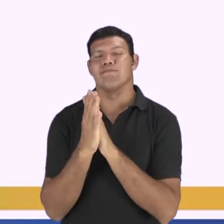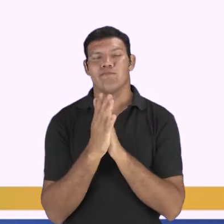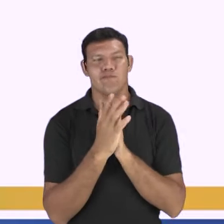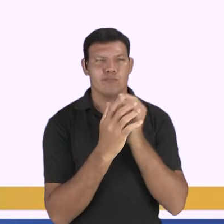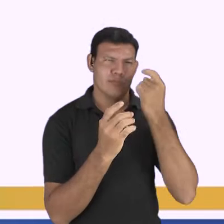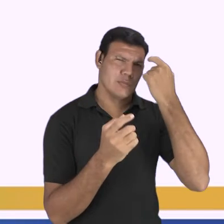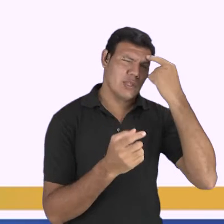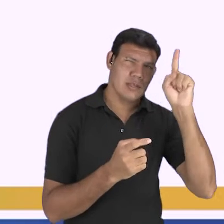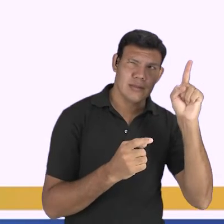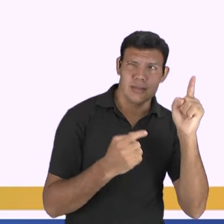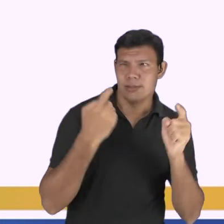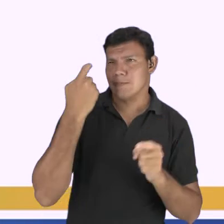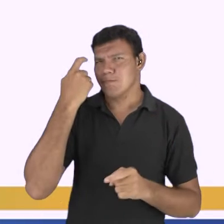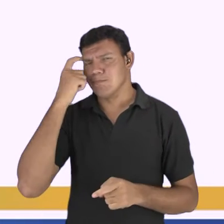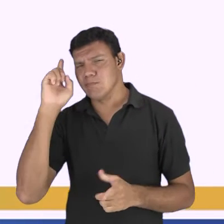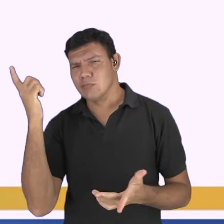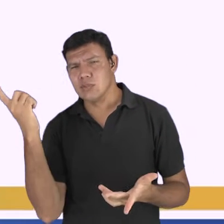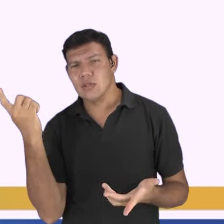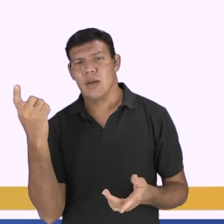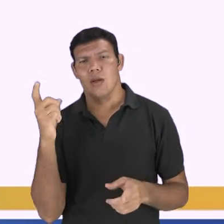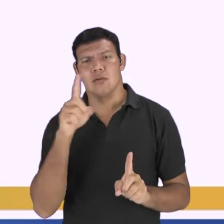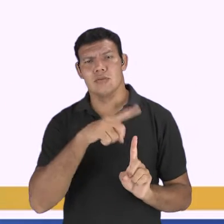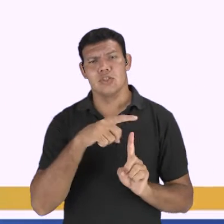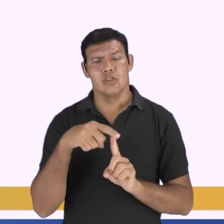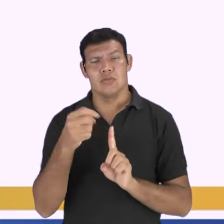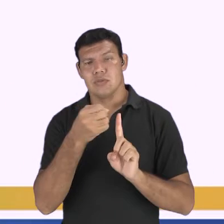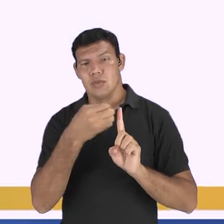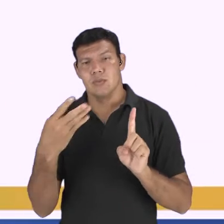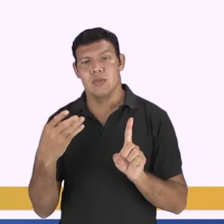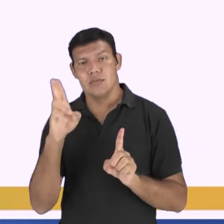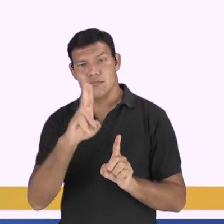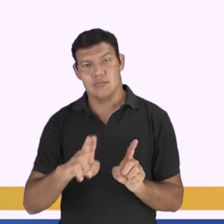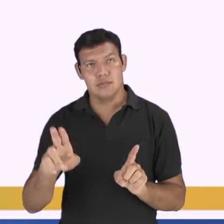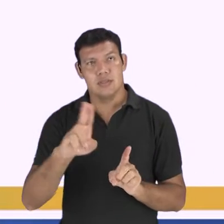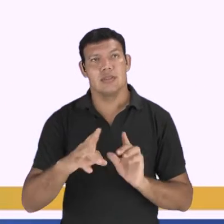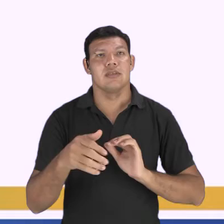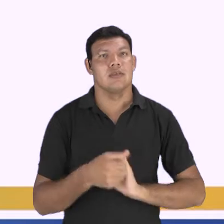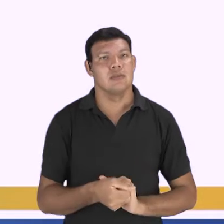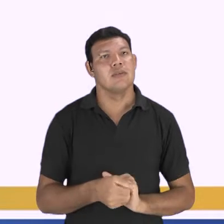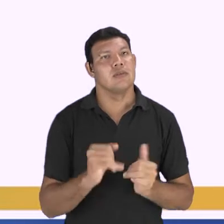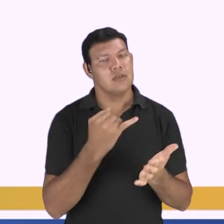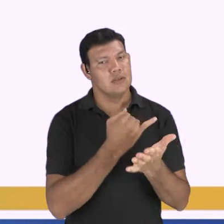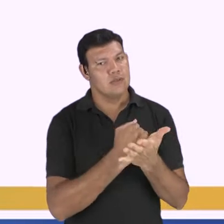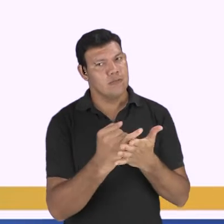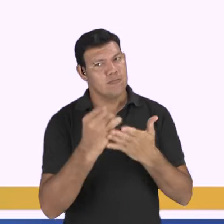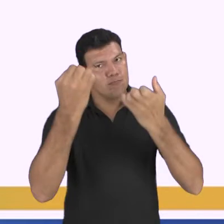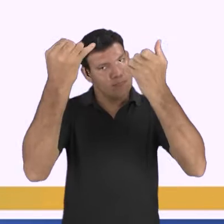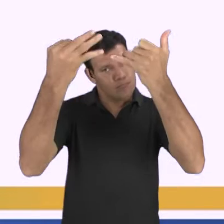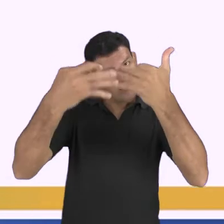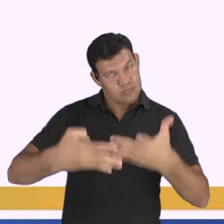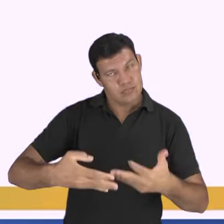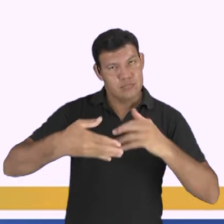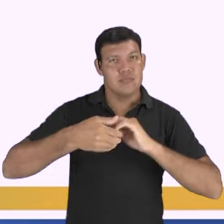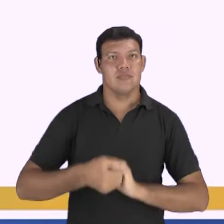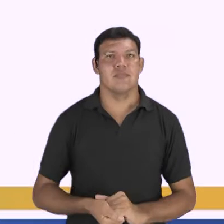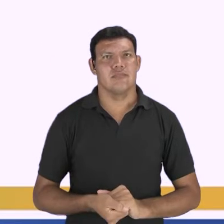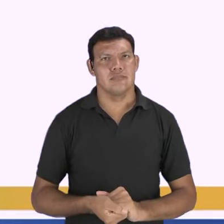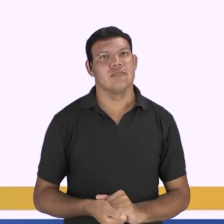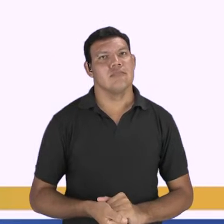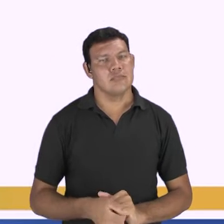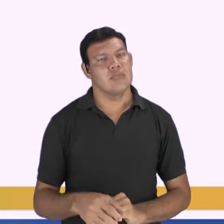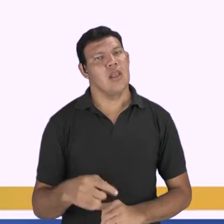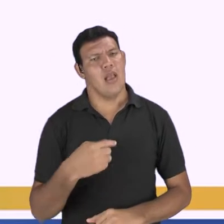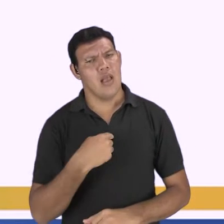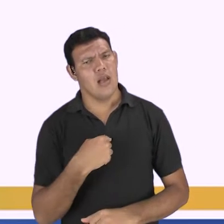qual operador que vai me ajudar nisso aí. Introduzir uma explicação, tá? Eu quero introduzir ali,